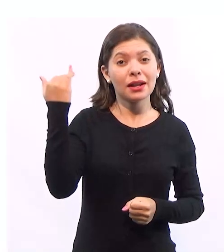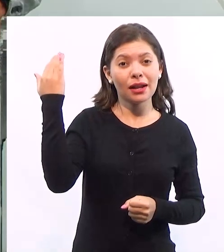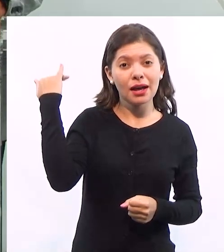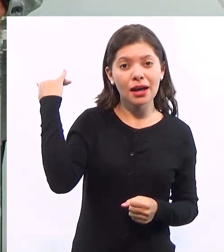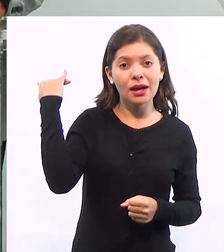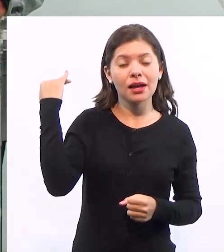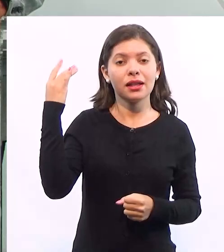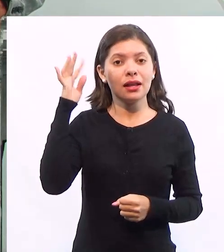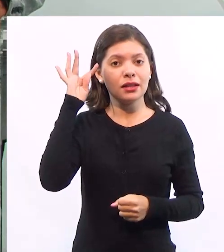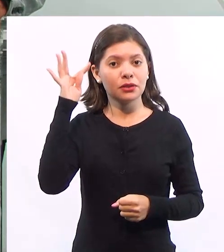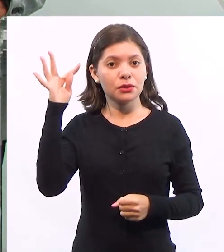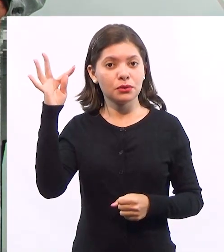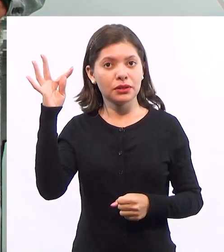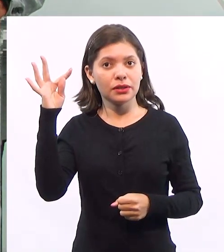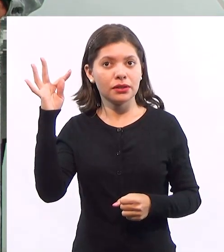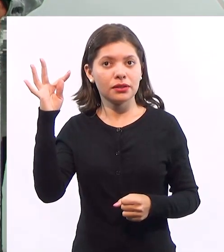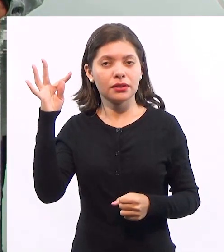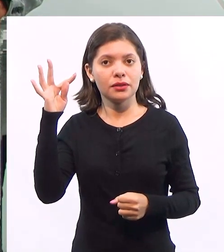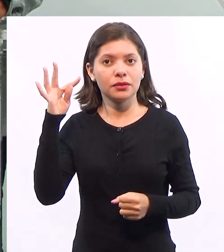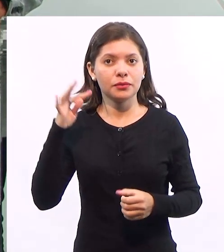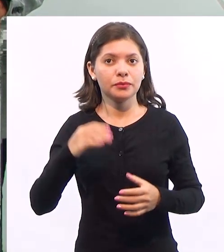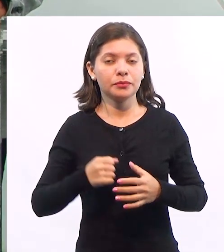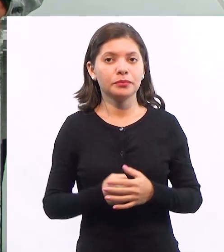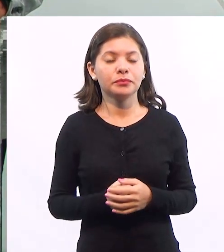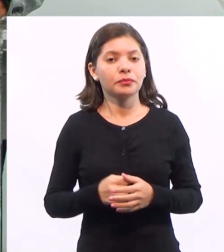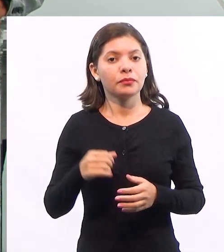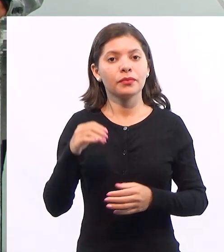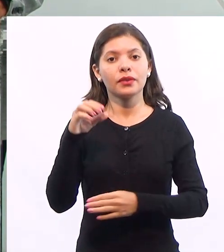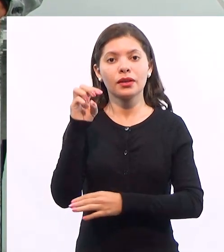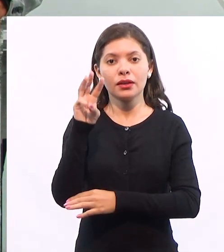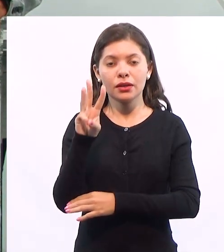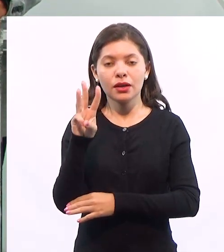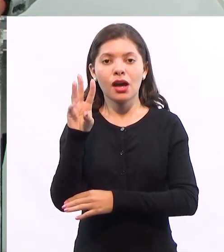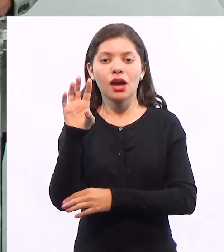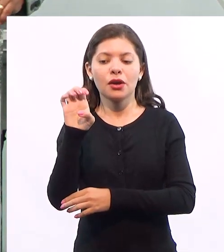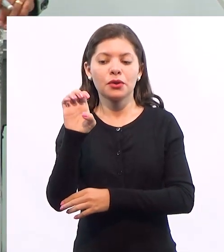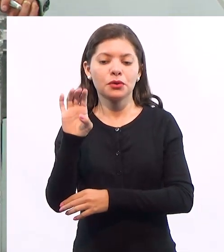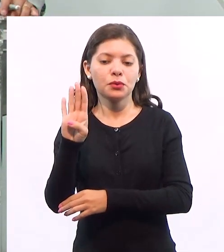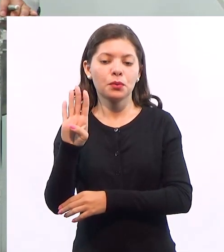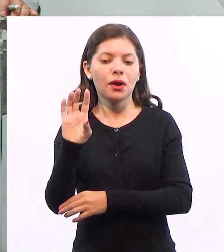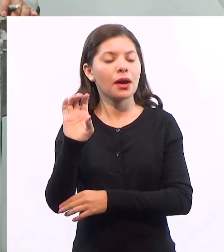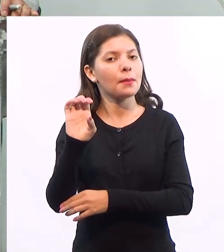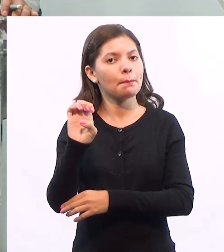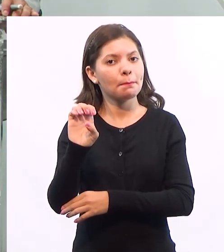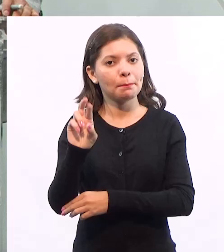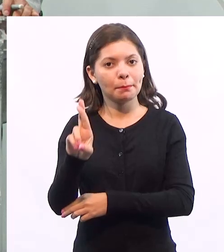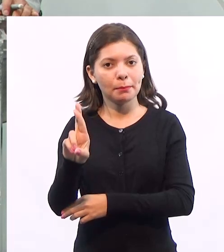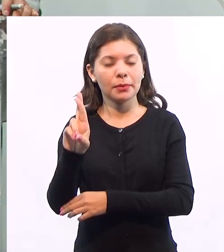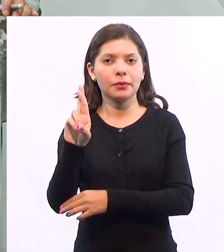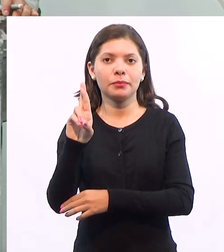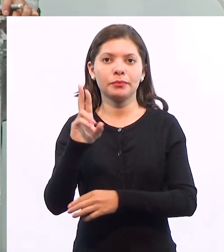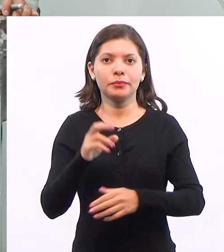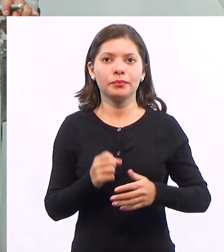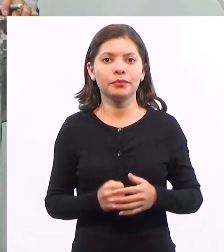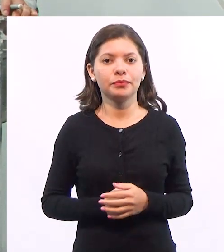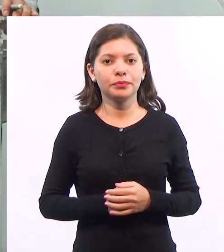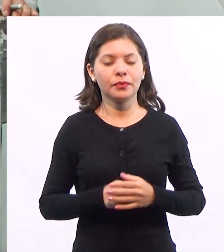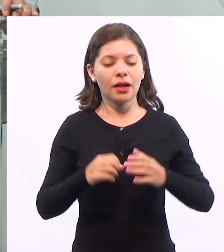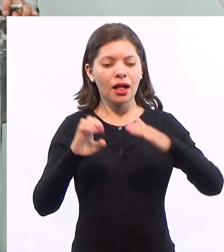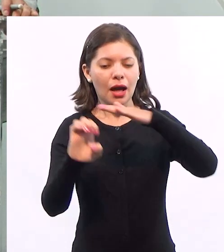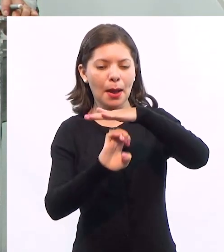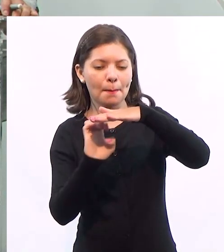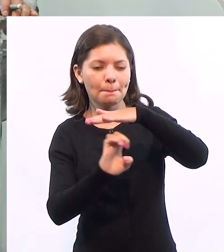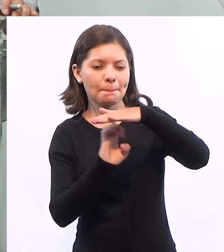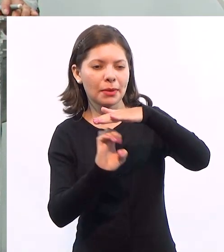na teoria de Weber, a teoria da burocracia, ela tratava a organização como unidade